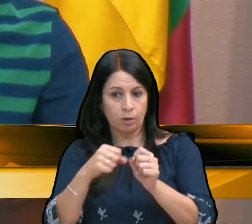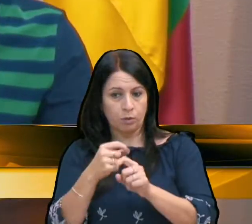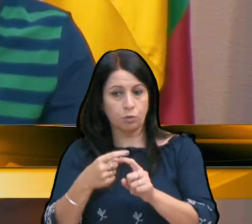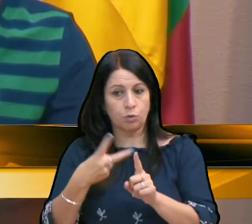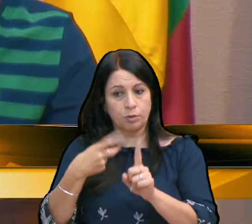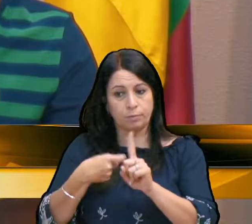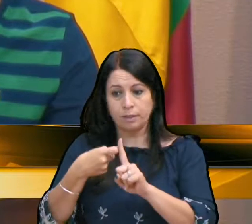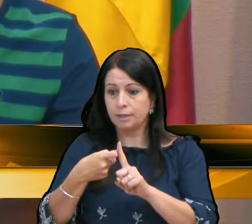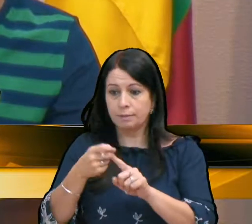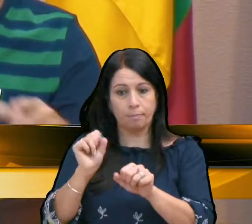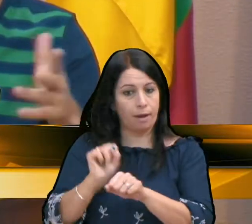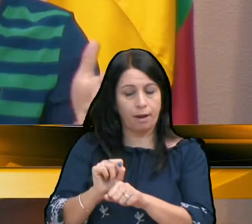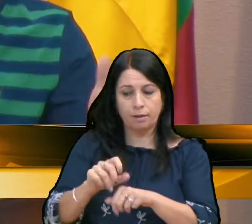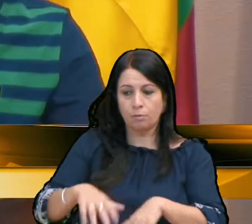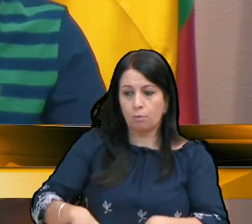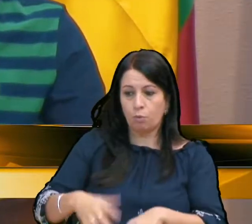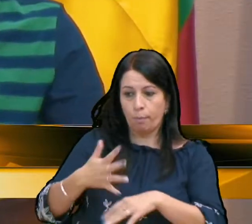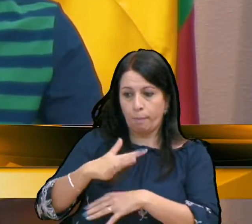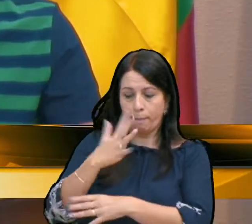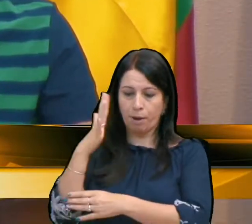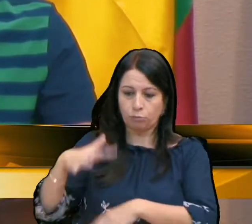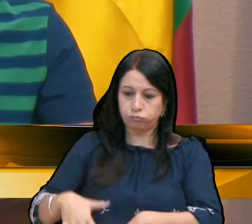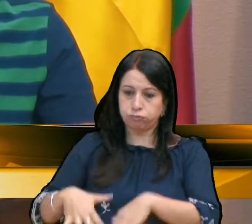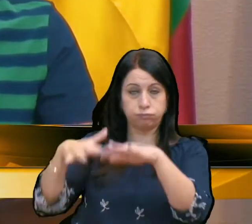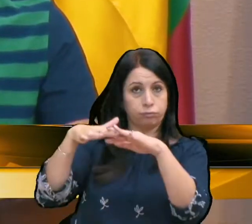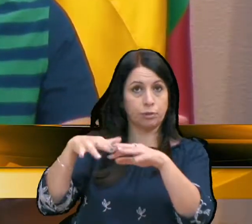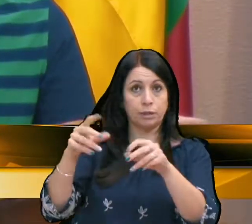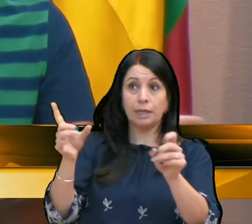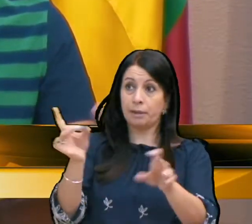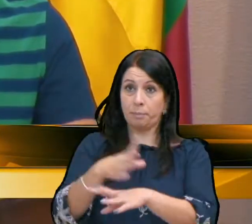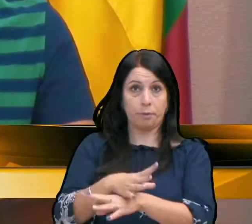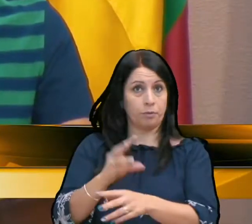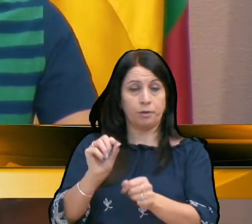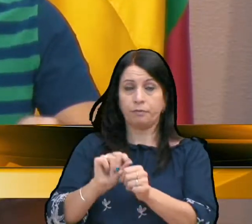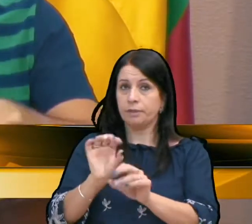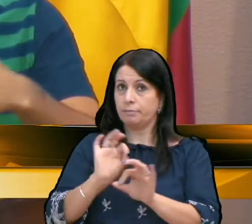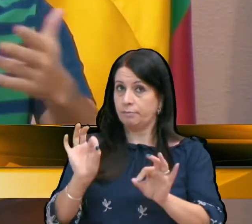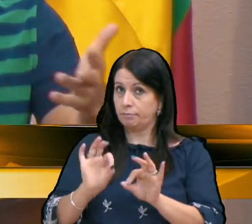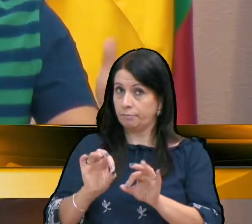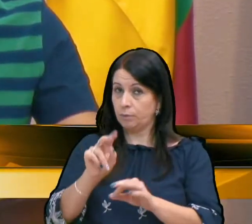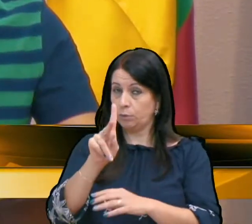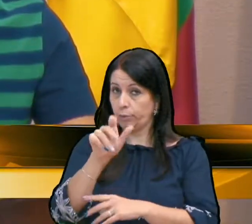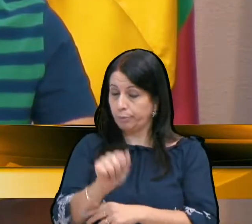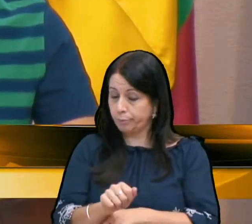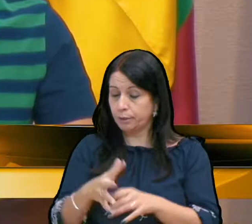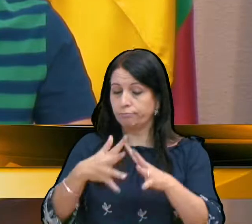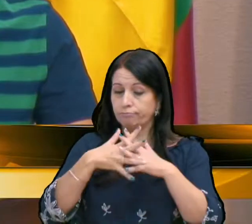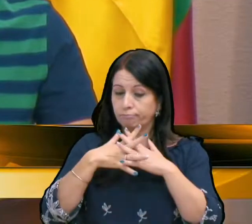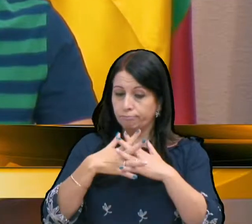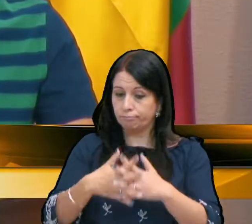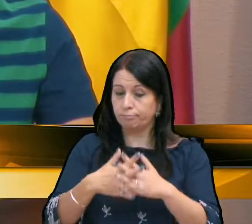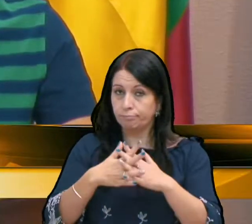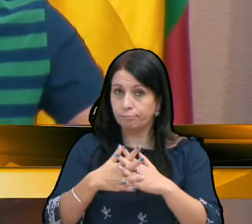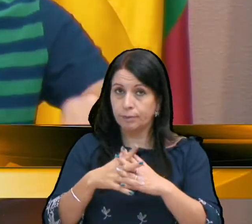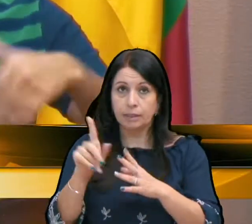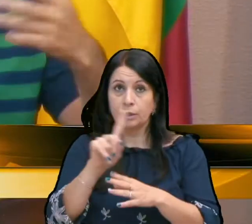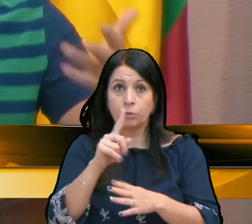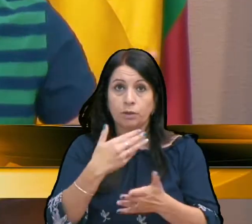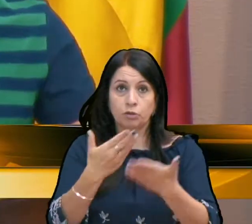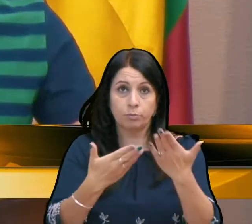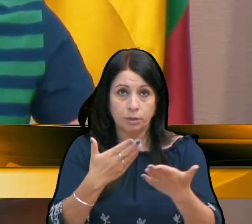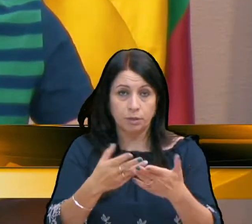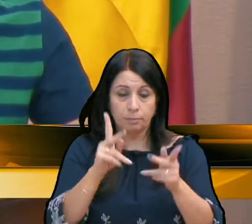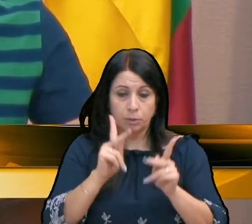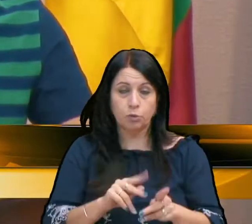o espaço que as pessoas poderiam ocupar, porque aí o posto de saúde está pronto e não funciona. Uma UPA, um caos que nega atendimento para o povo, as